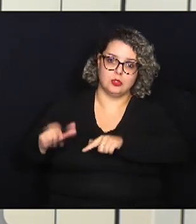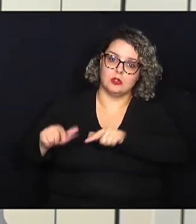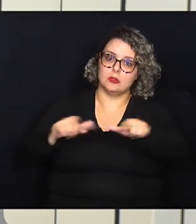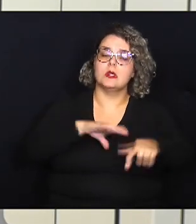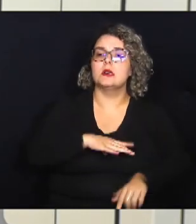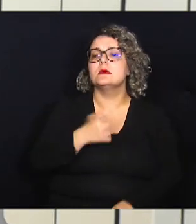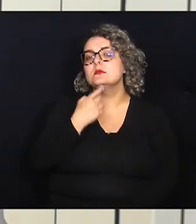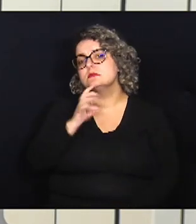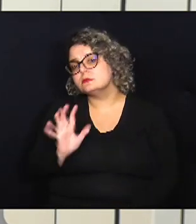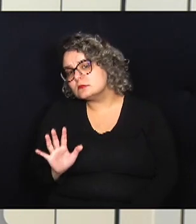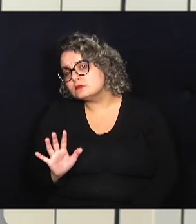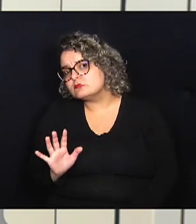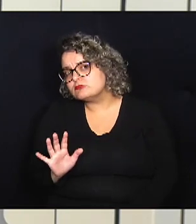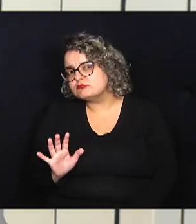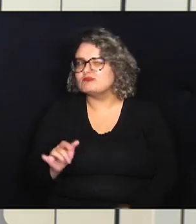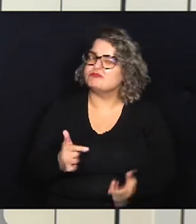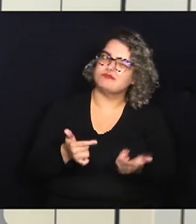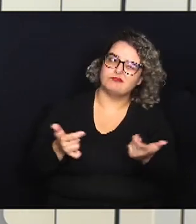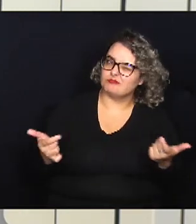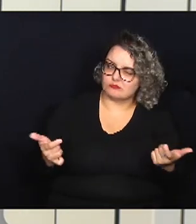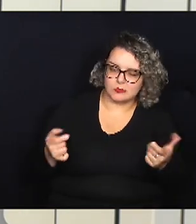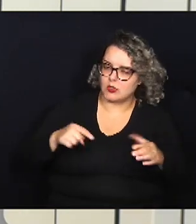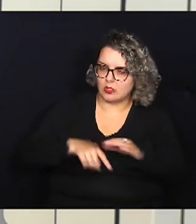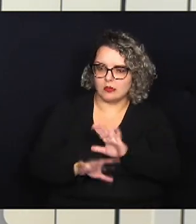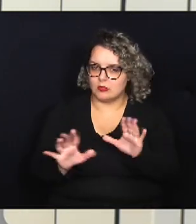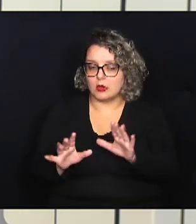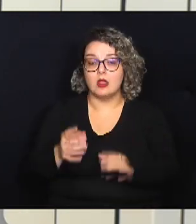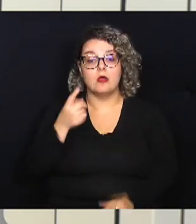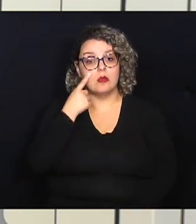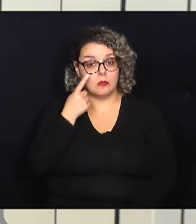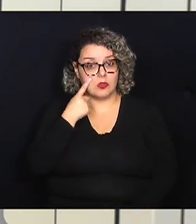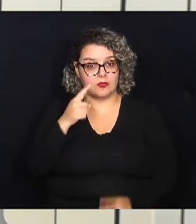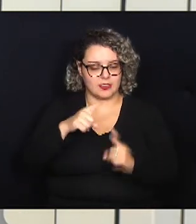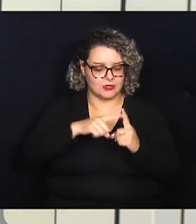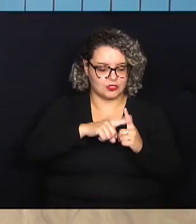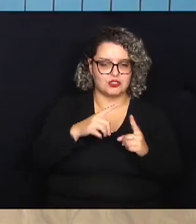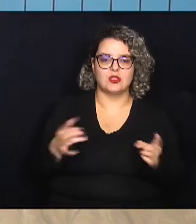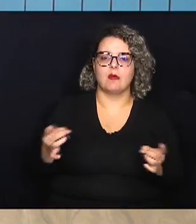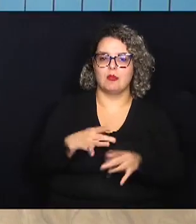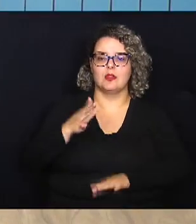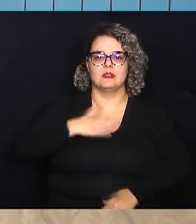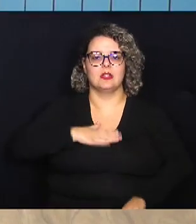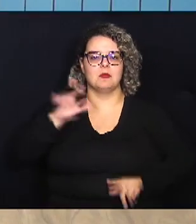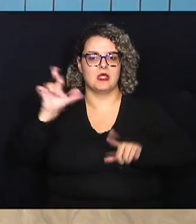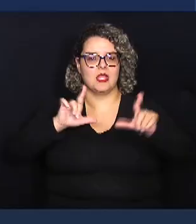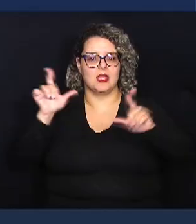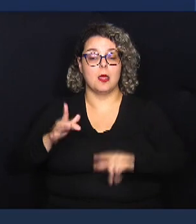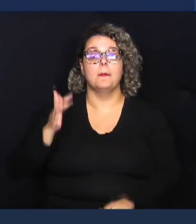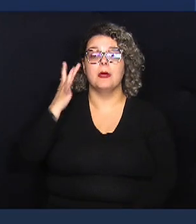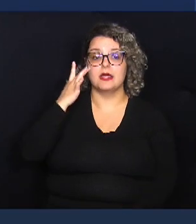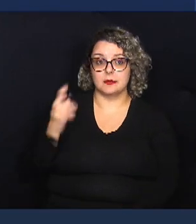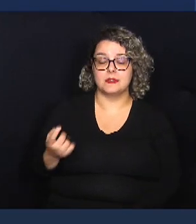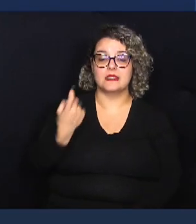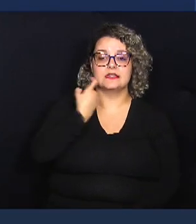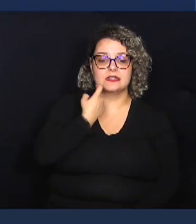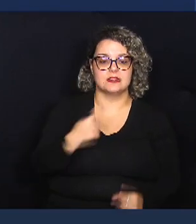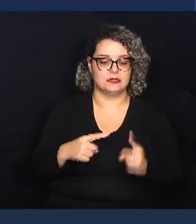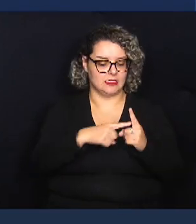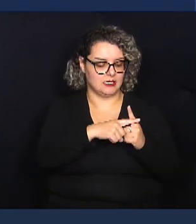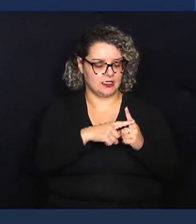cidade, mas sem grande intensidade. Vamos às temperaturas? Elas já estão aqui na minha tela. Para amanhã, sexta-feira, então,